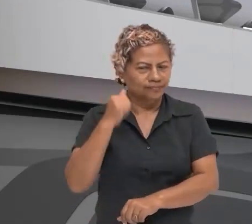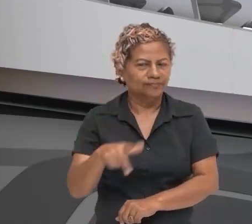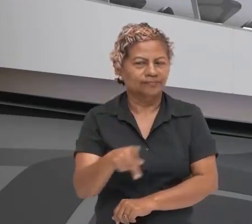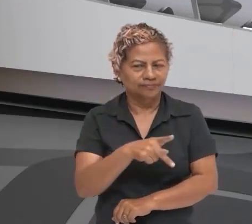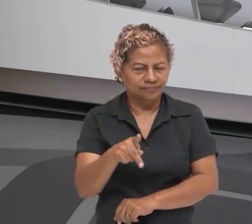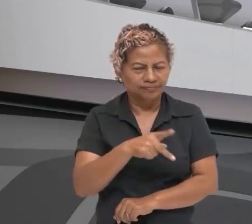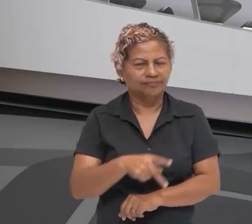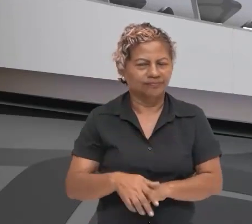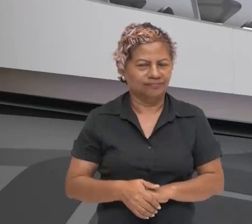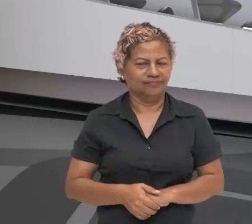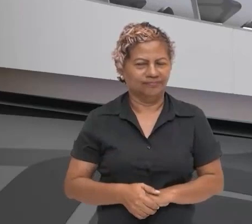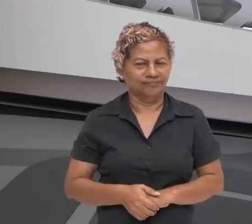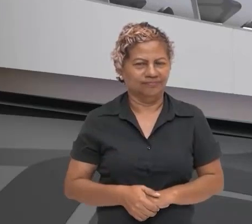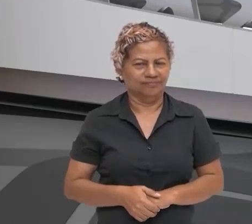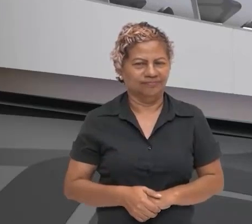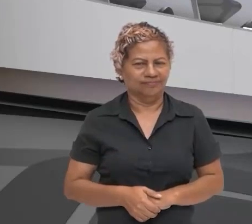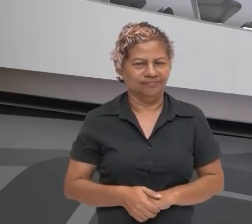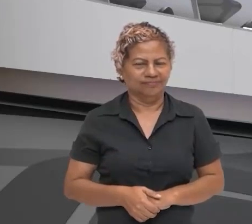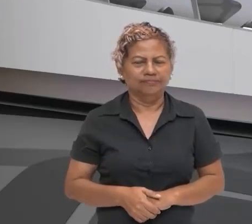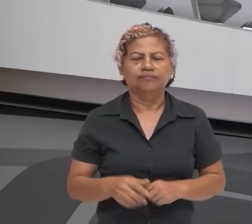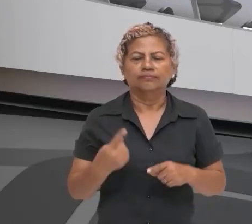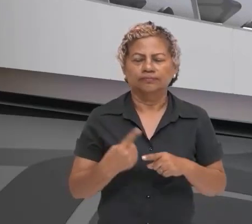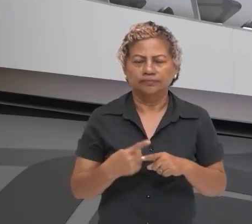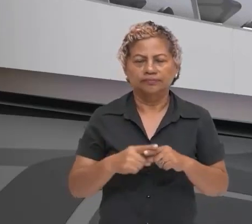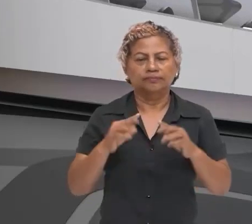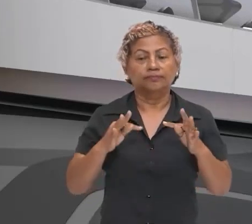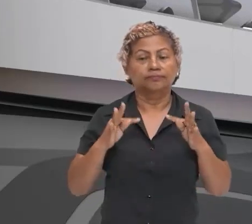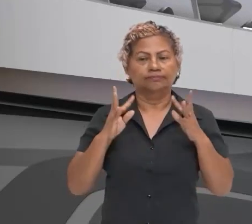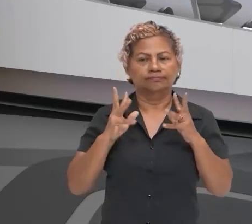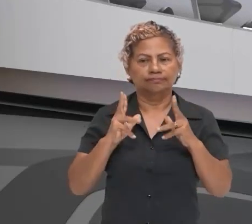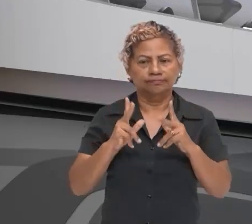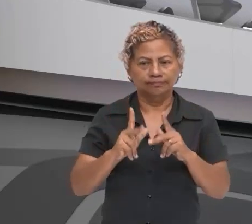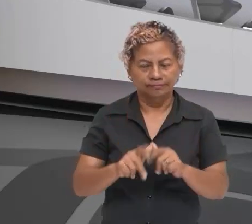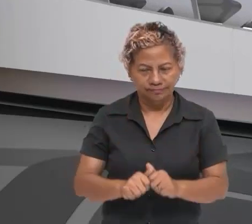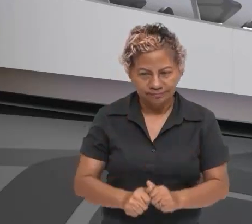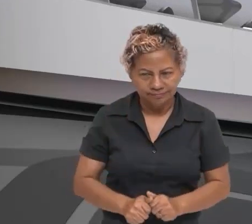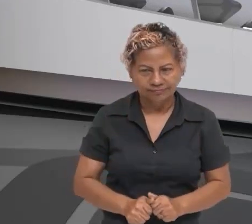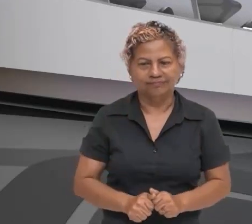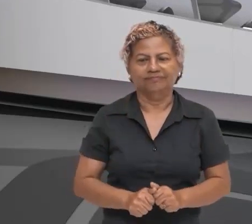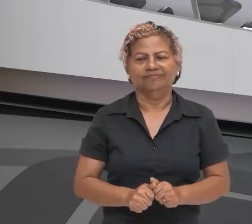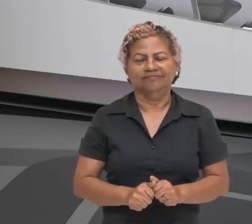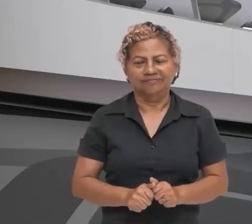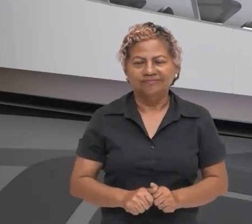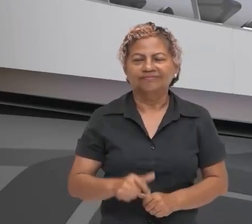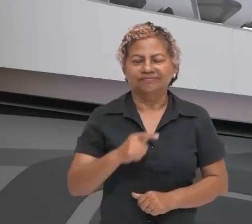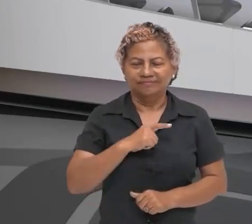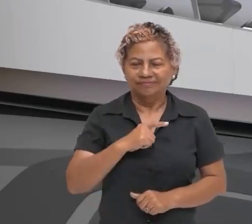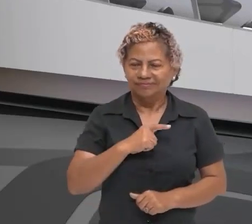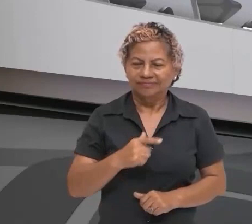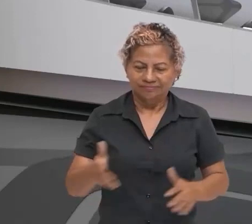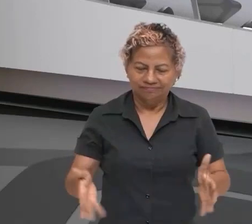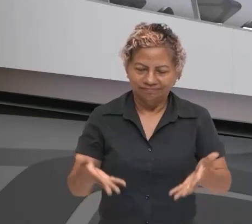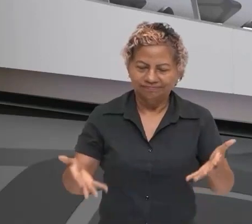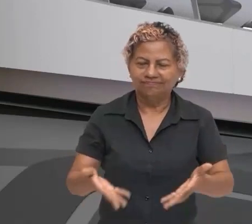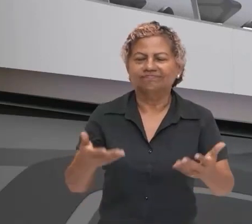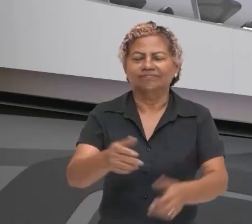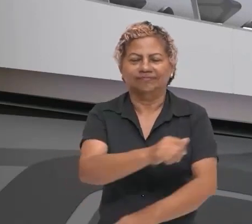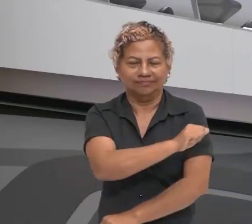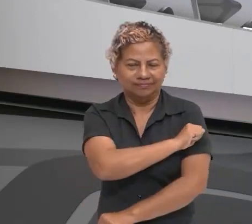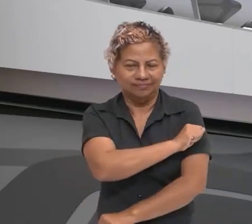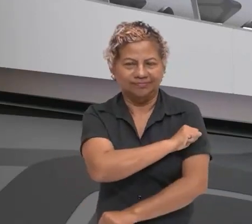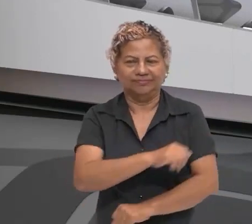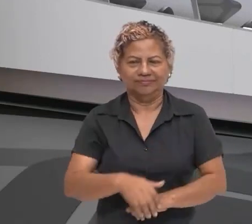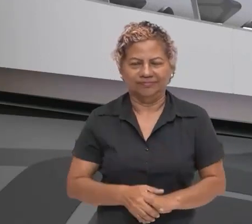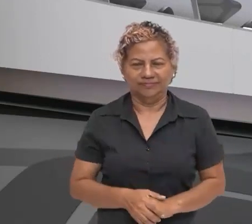eles podem contar ou não, porque isso tudo é algo que vai motivar os alunos. Tá? Eu não